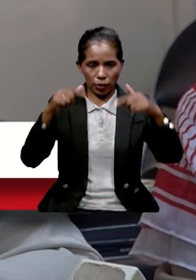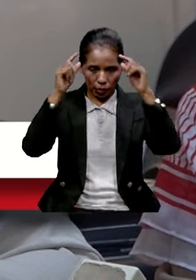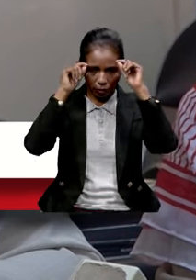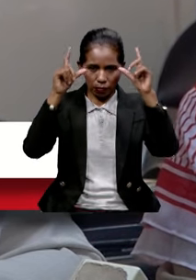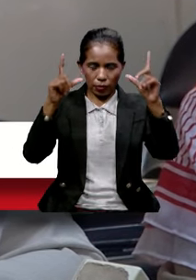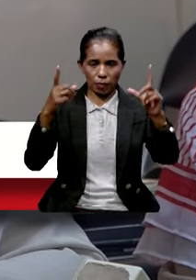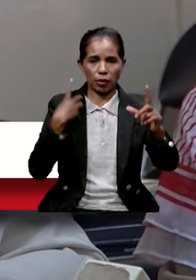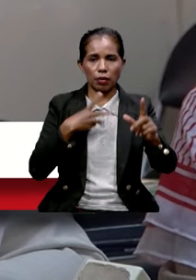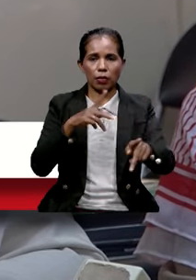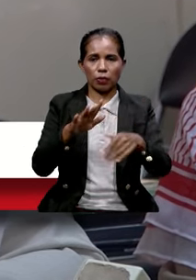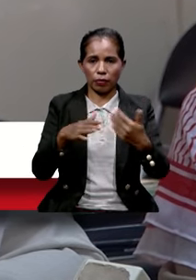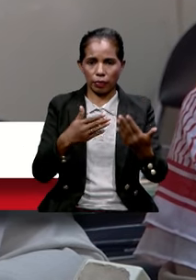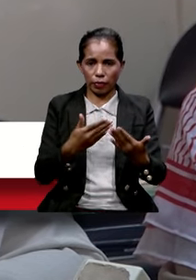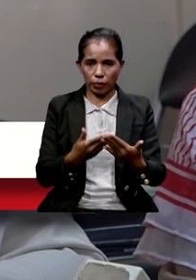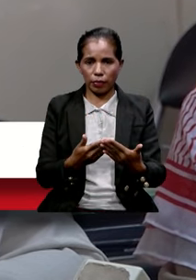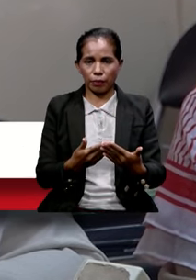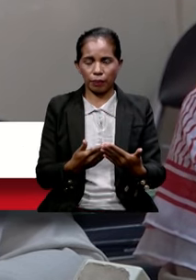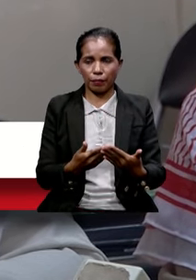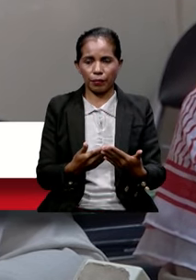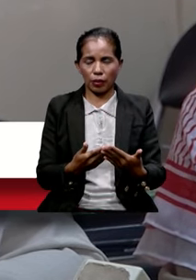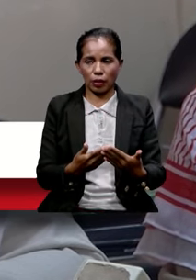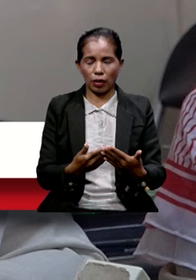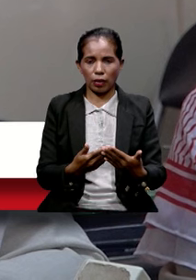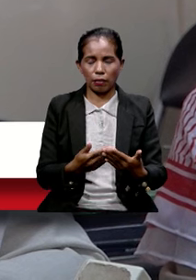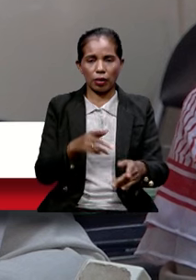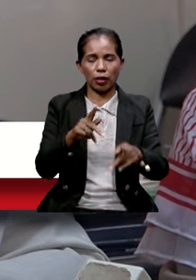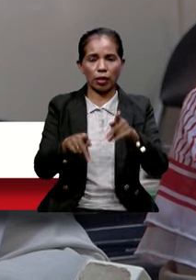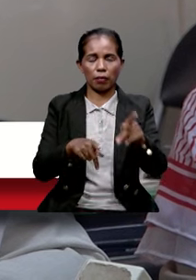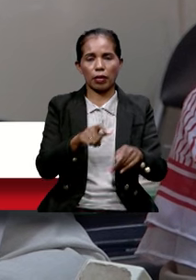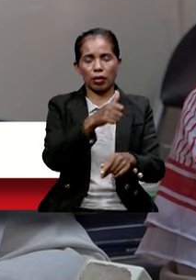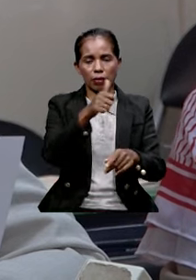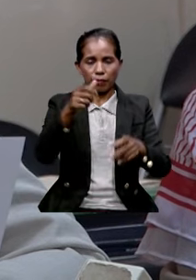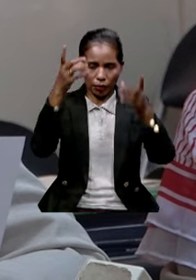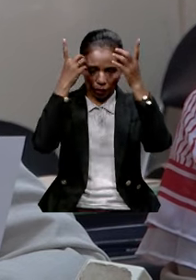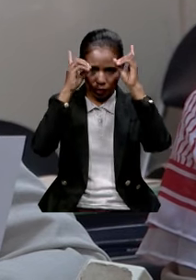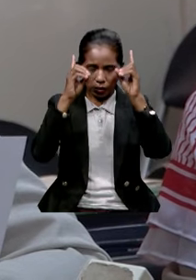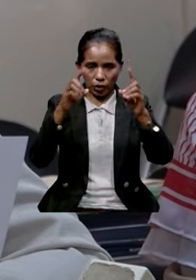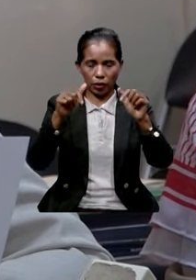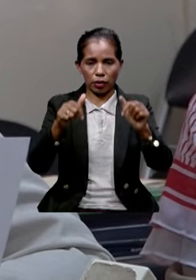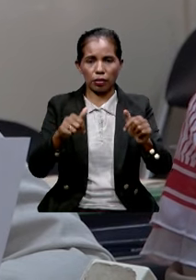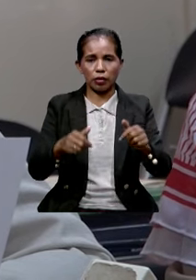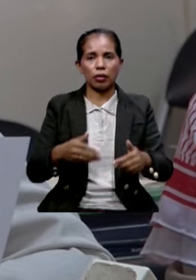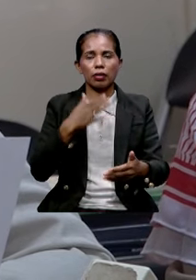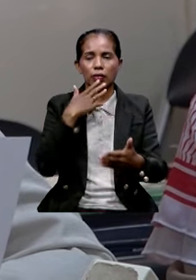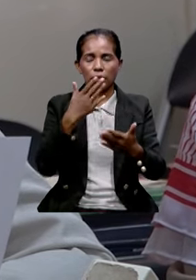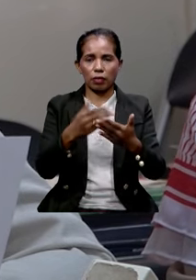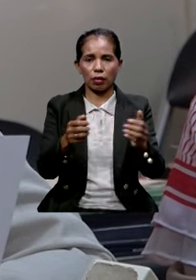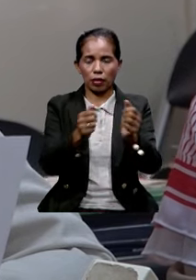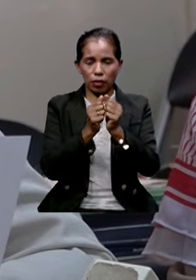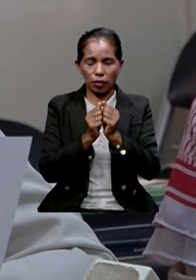fortifica Estado mai be consolida de poder pessoal. Decisão ida ne ni efeitos